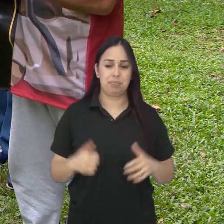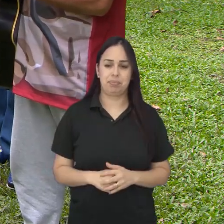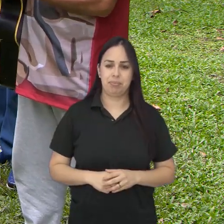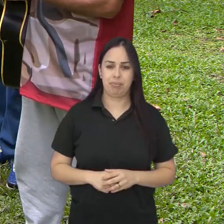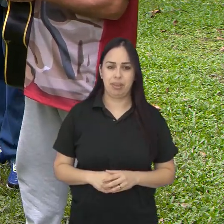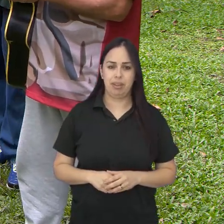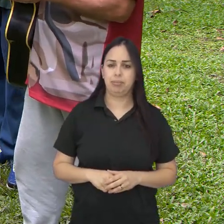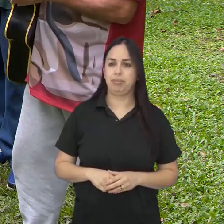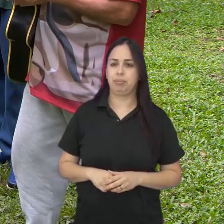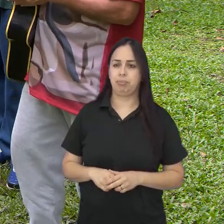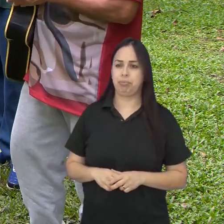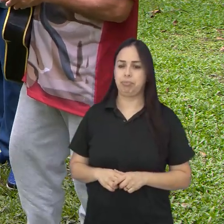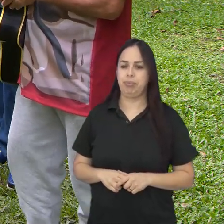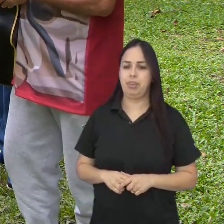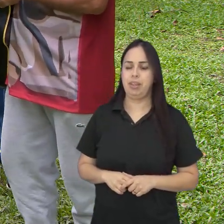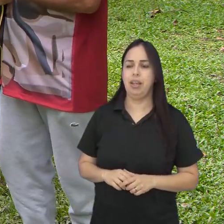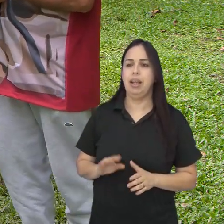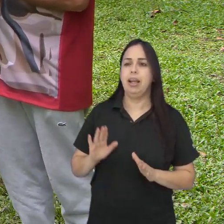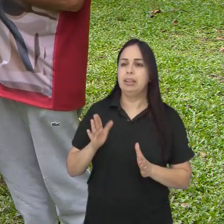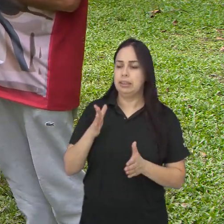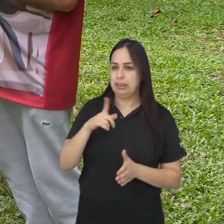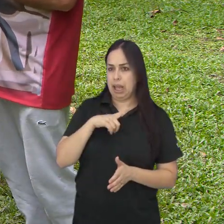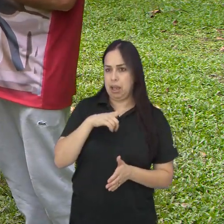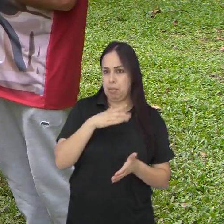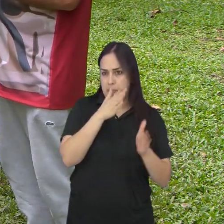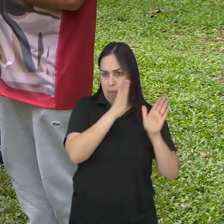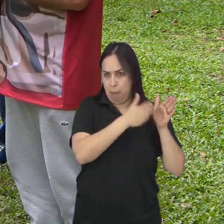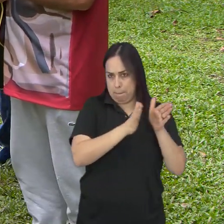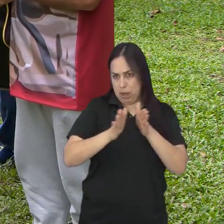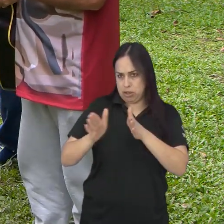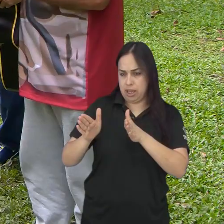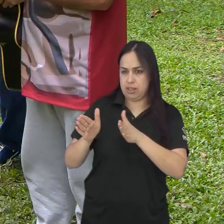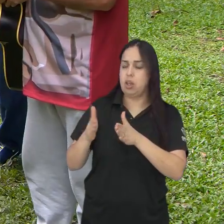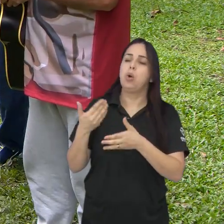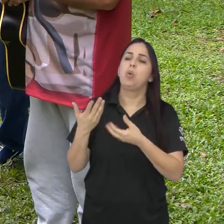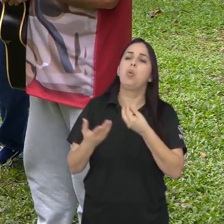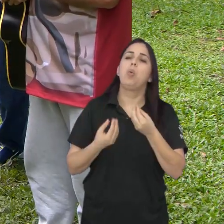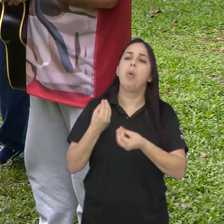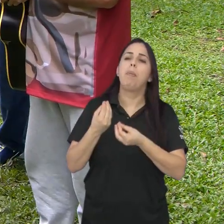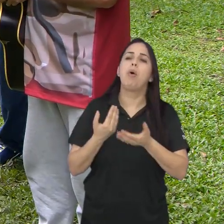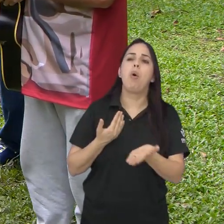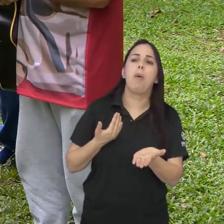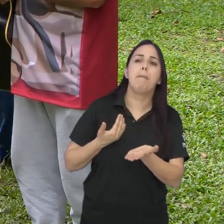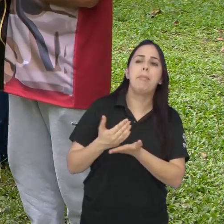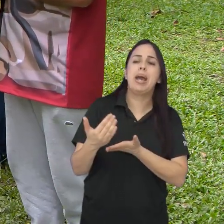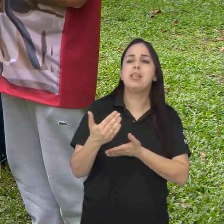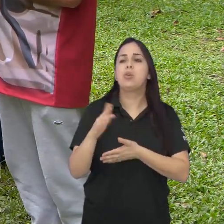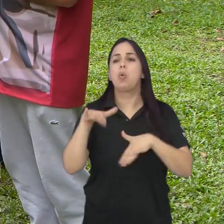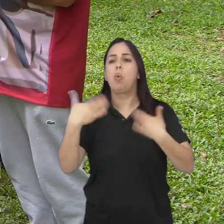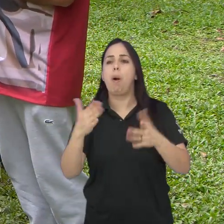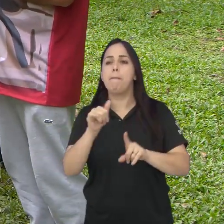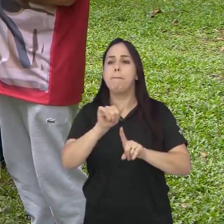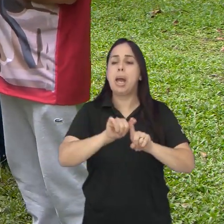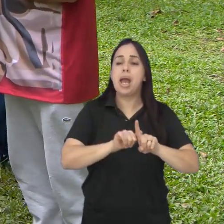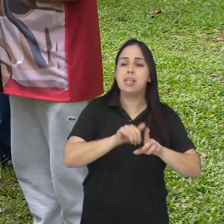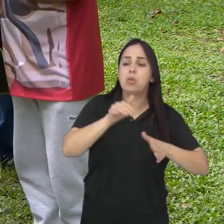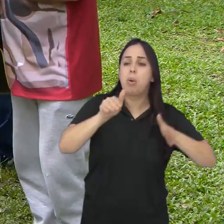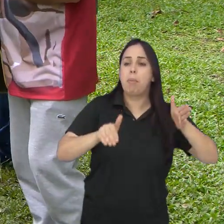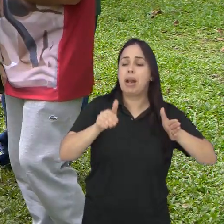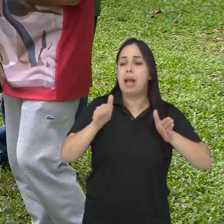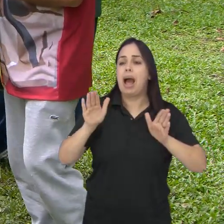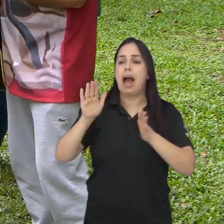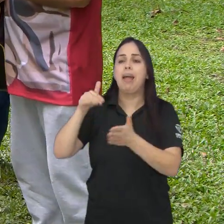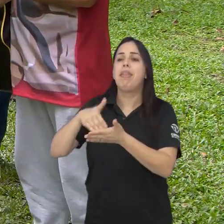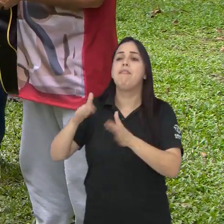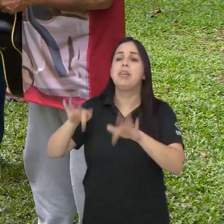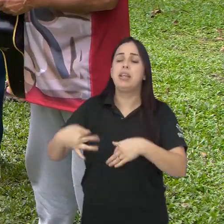fazer. E tem várias etapas, não tem, a festa? Quando que começa e assim, de mês? Em que época que começa e até